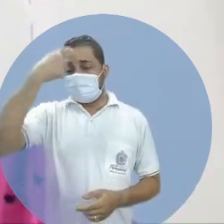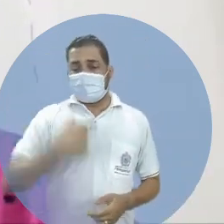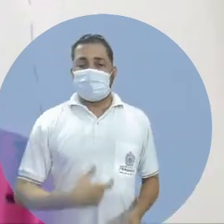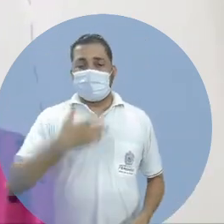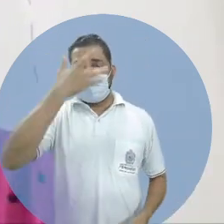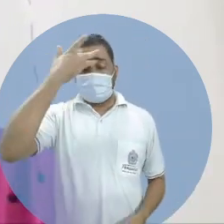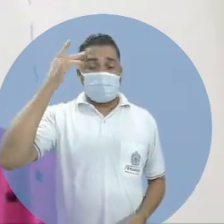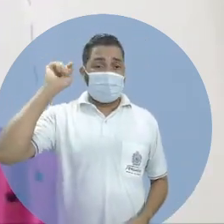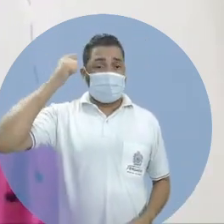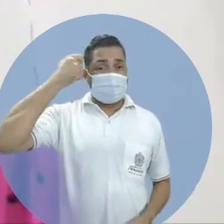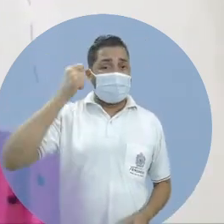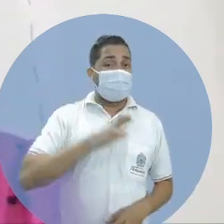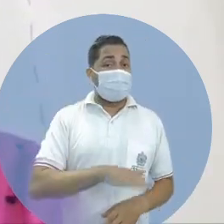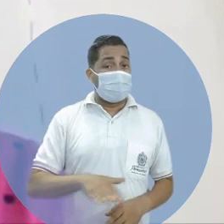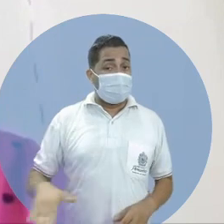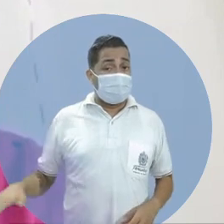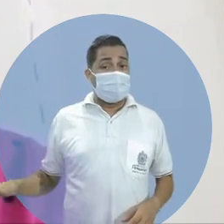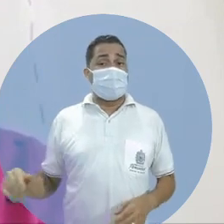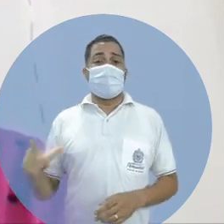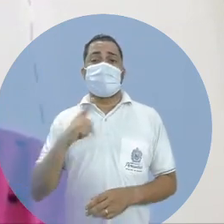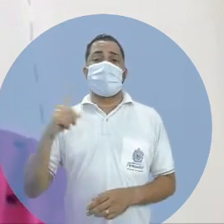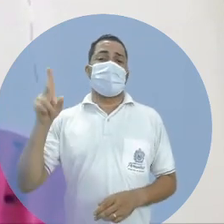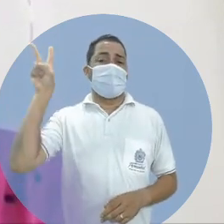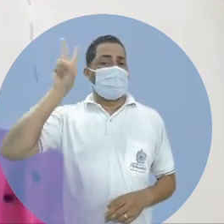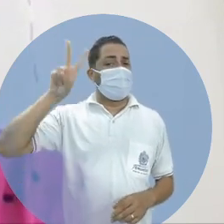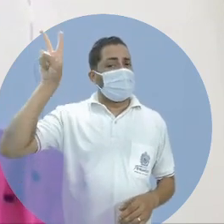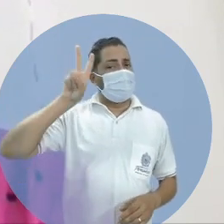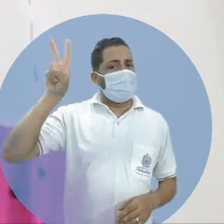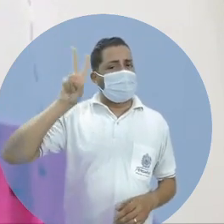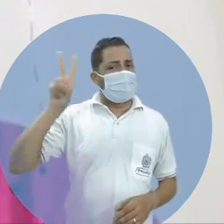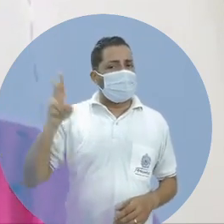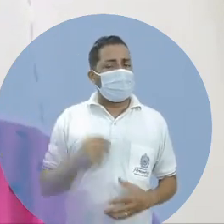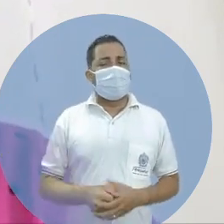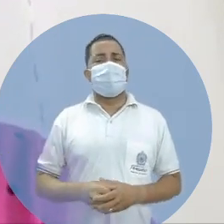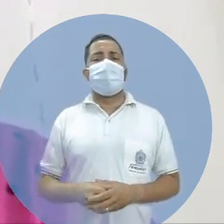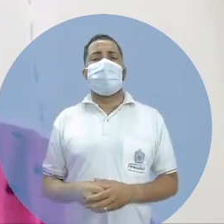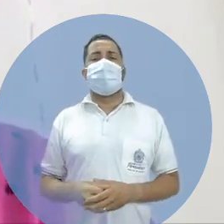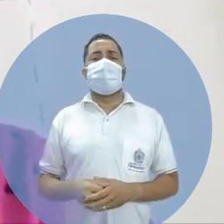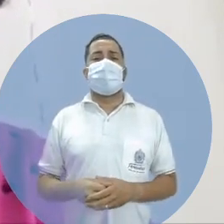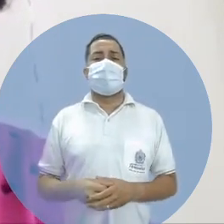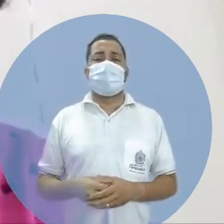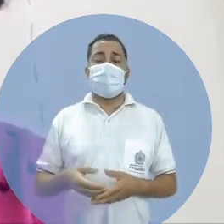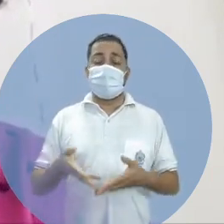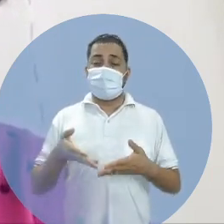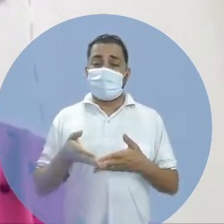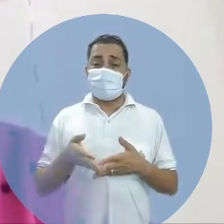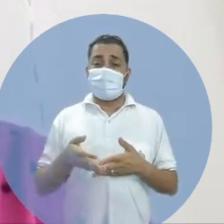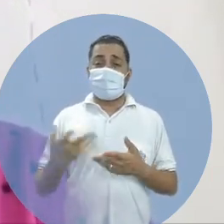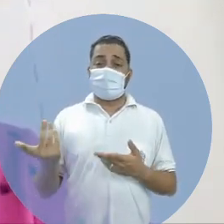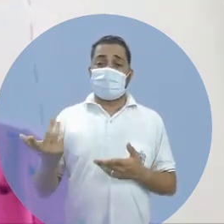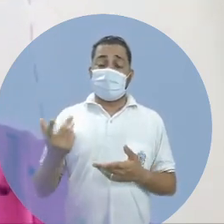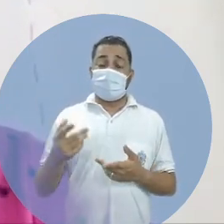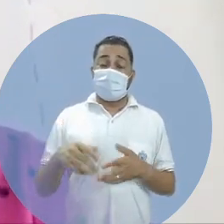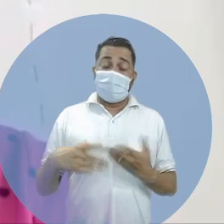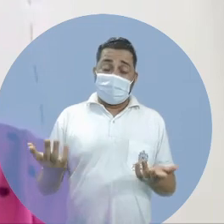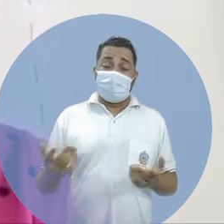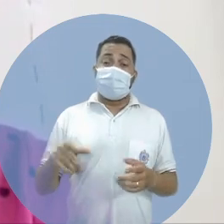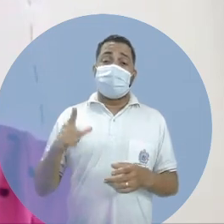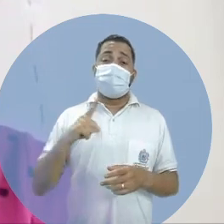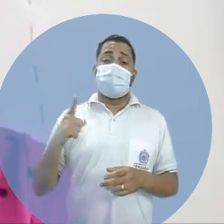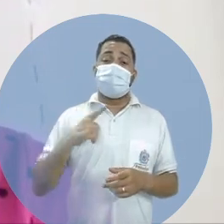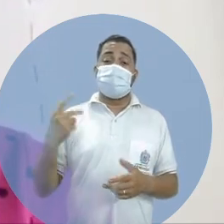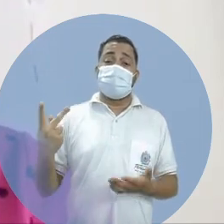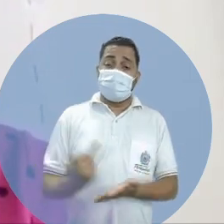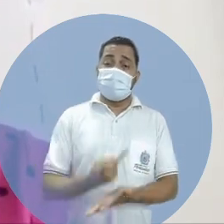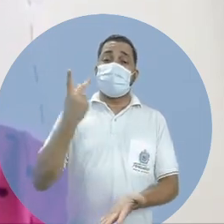que tinha uma história, uma raiz afro-brasileira. E aí, nesse acontecimento do racismo, em sala de aula,